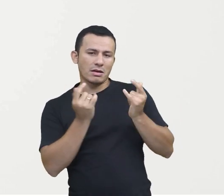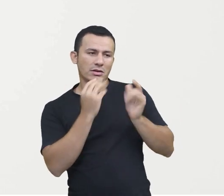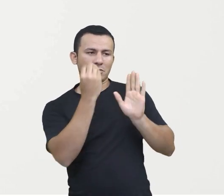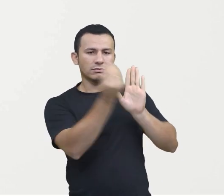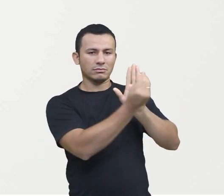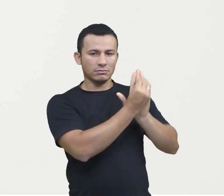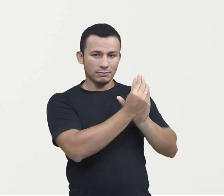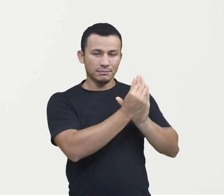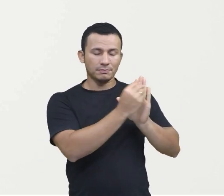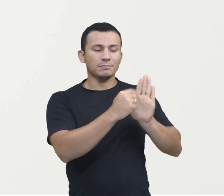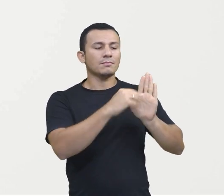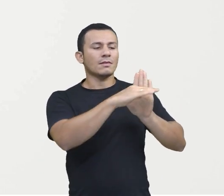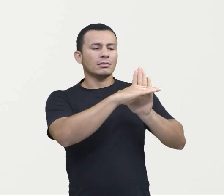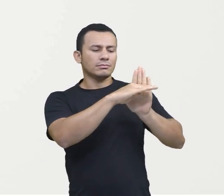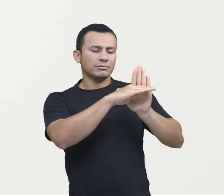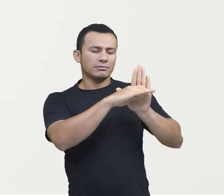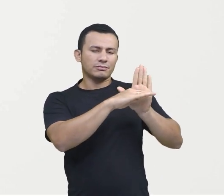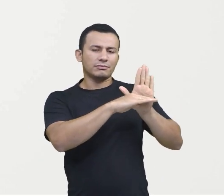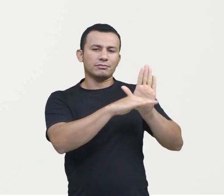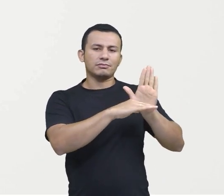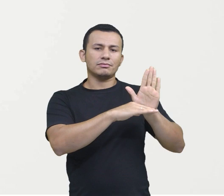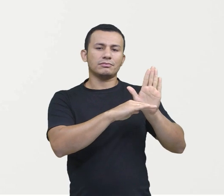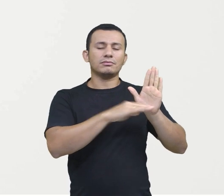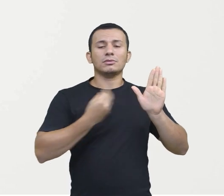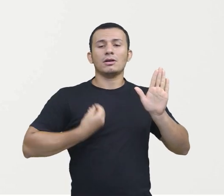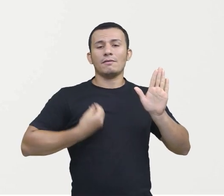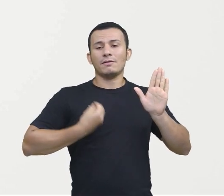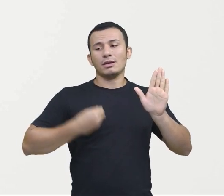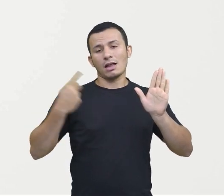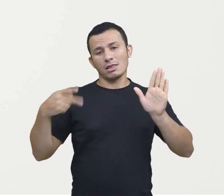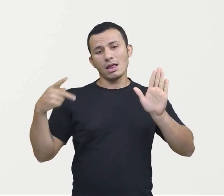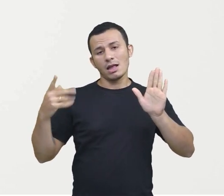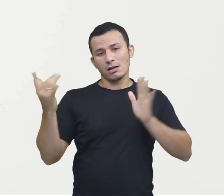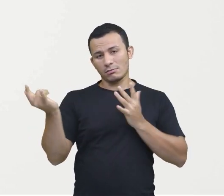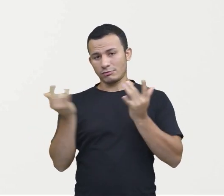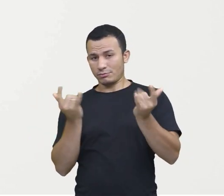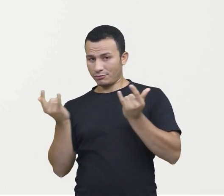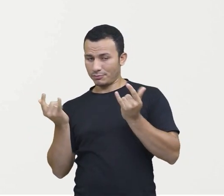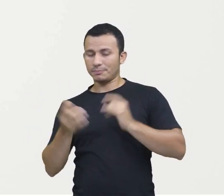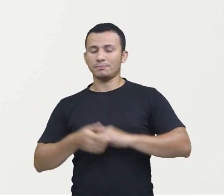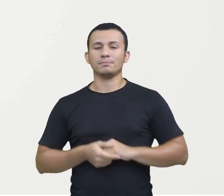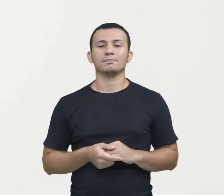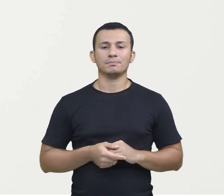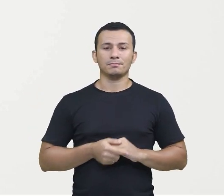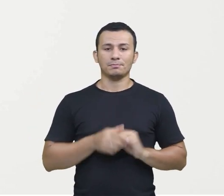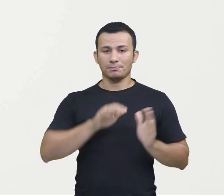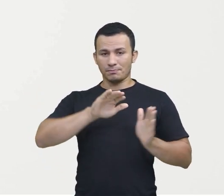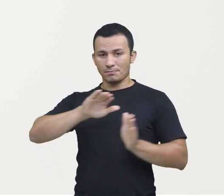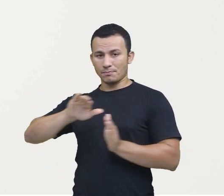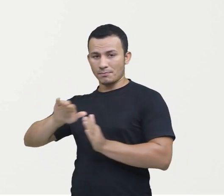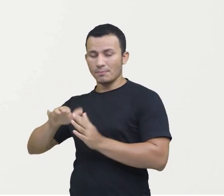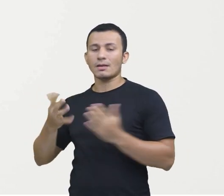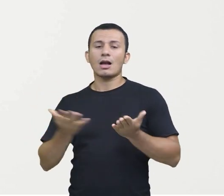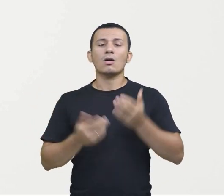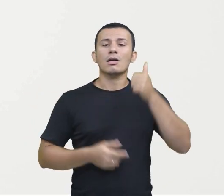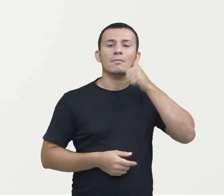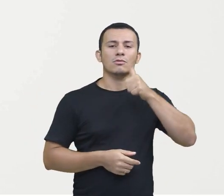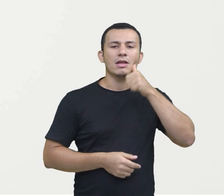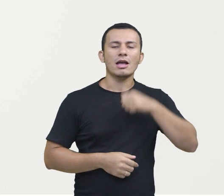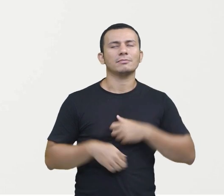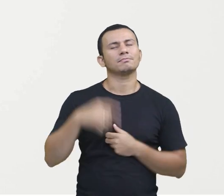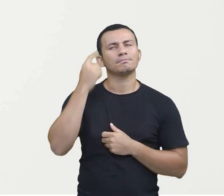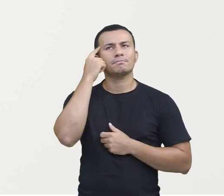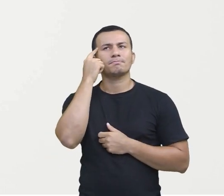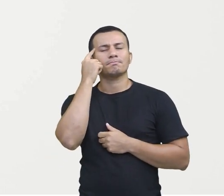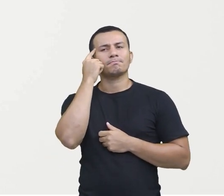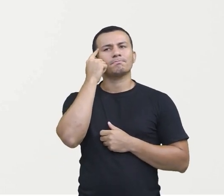nesse texto eu escrevi sobre ele. Agora, para as meninas, vamos lá, meninas?